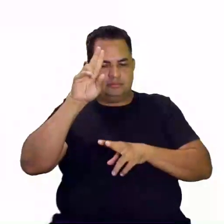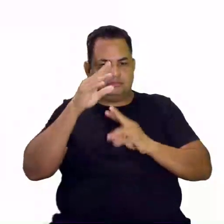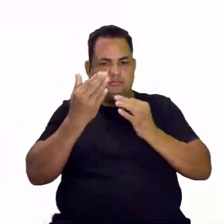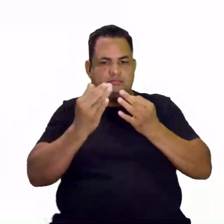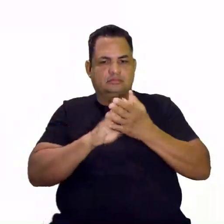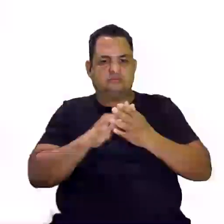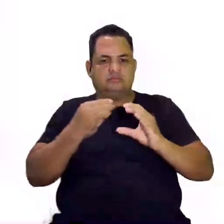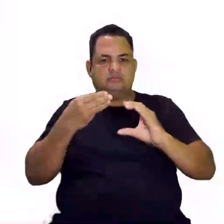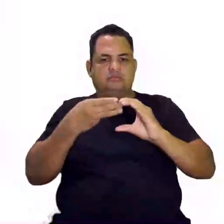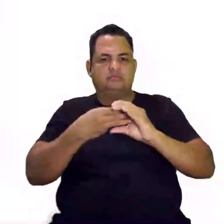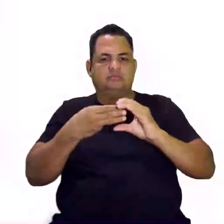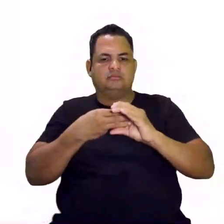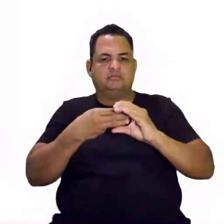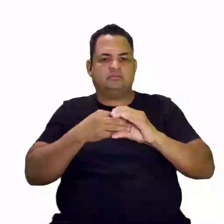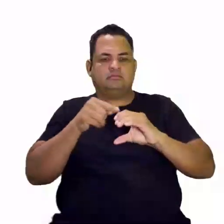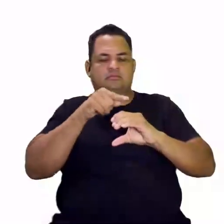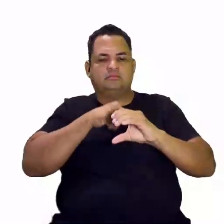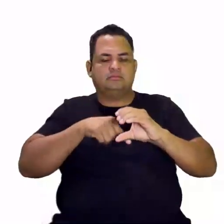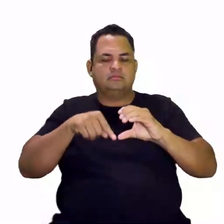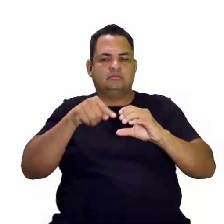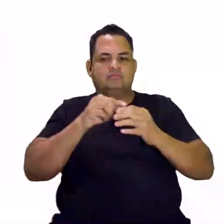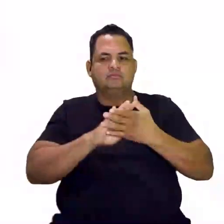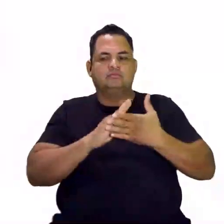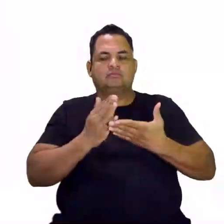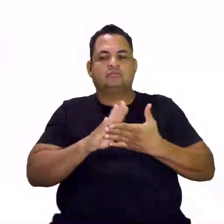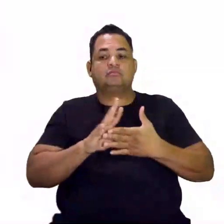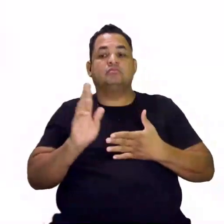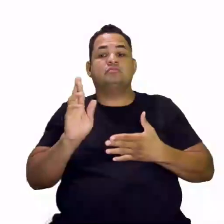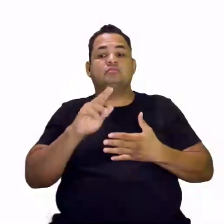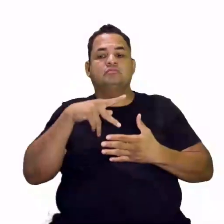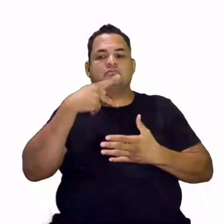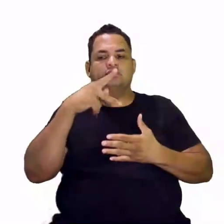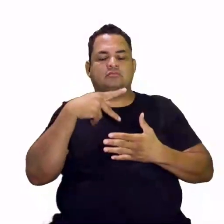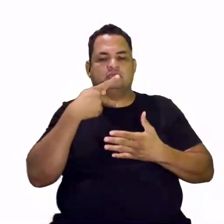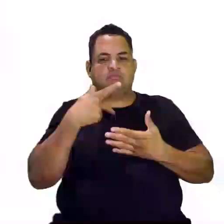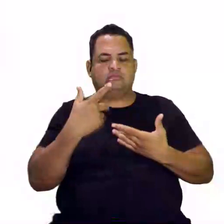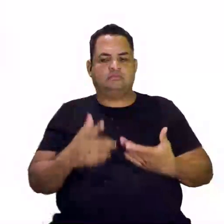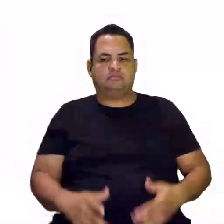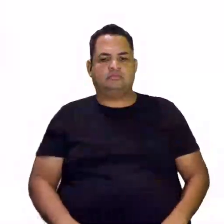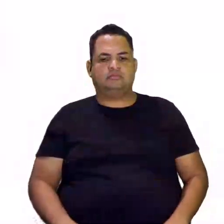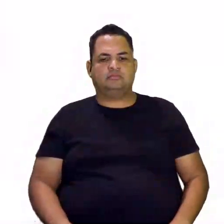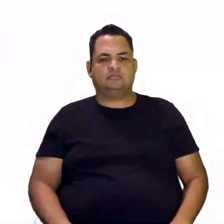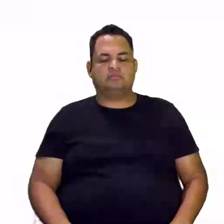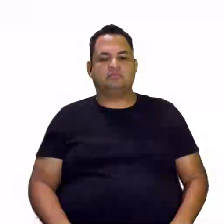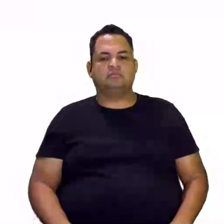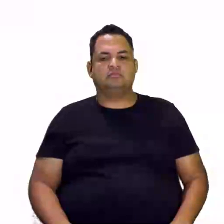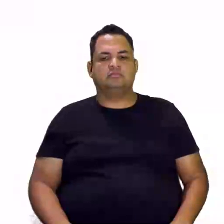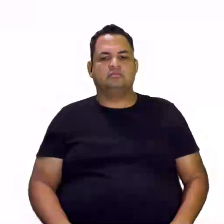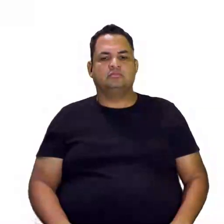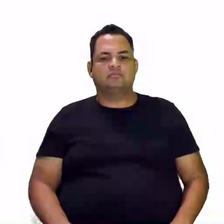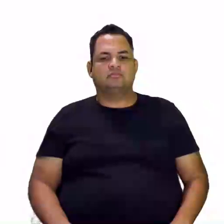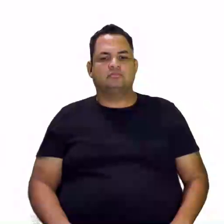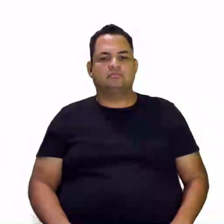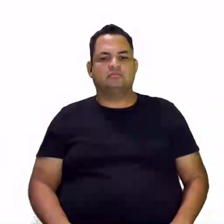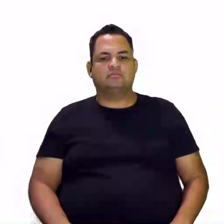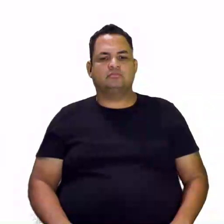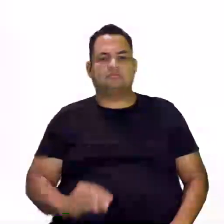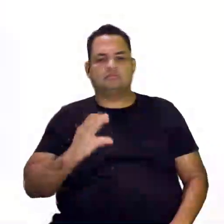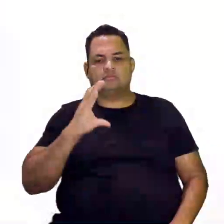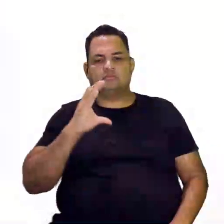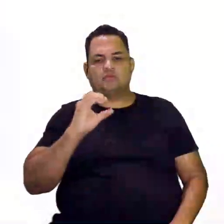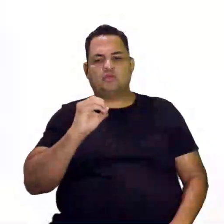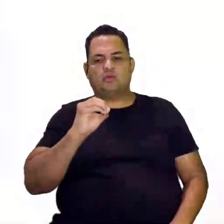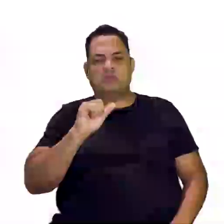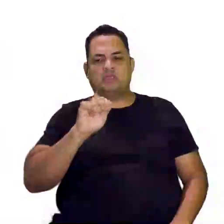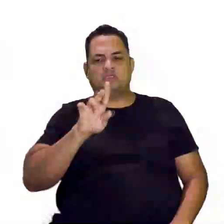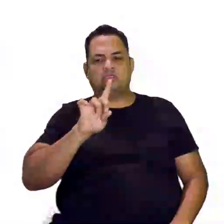unidade celular que nós temos hoje. Quem que nós estamos falando? Sim, dos coacervados. E